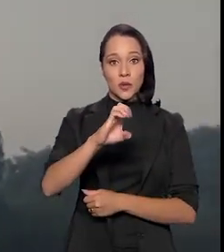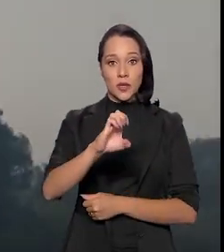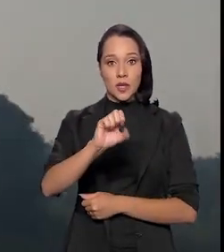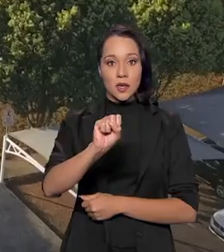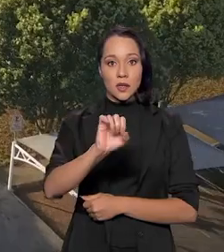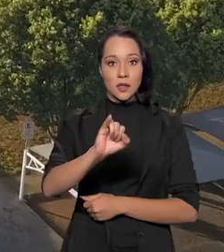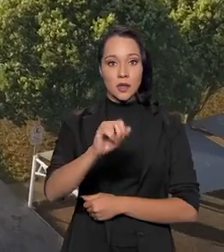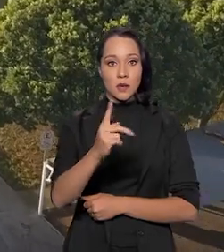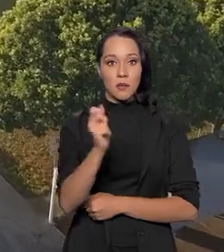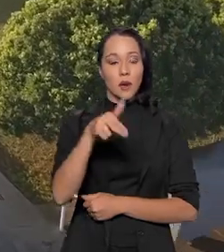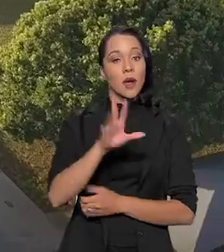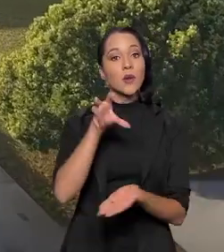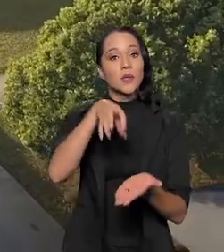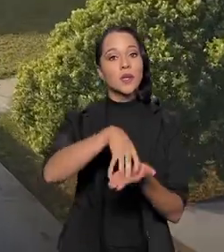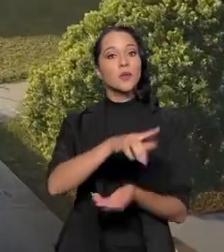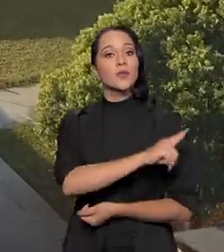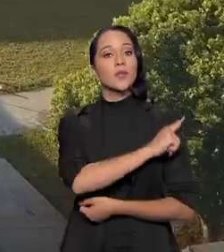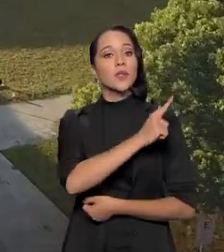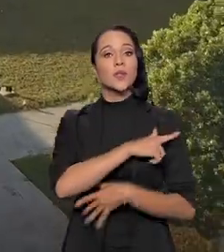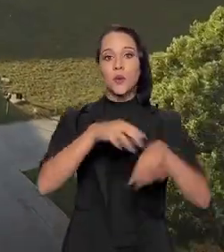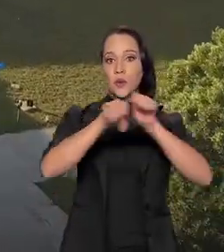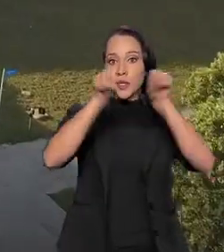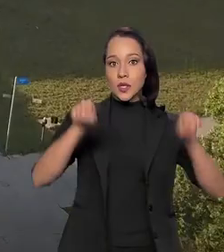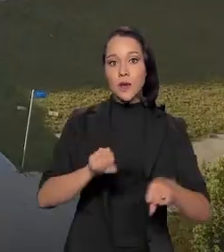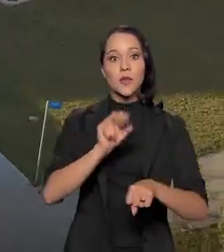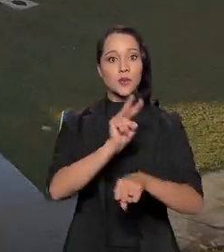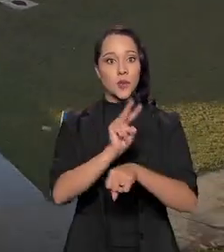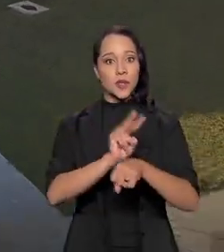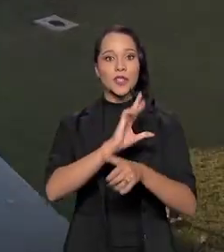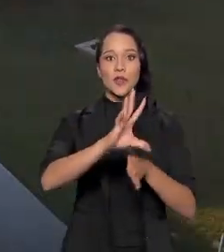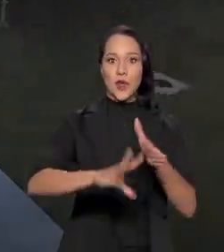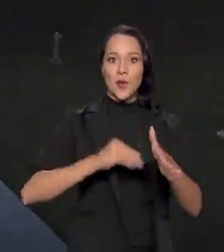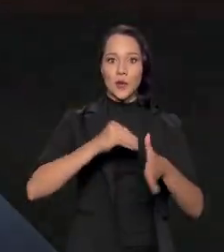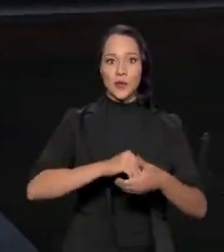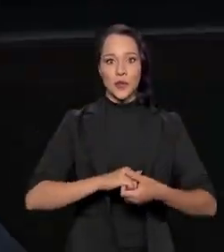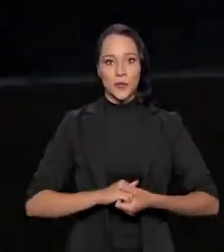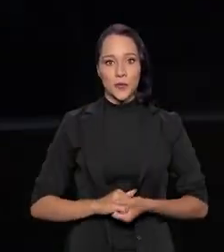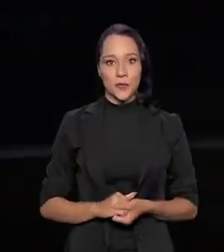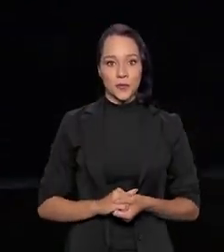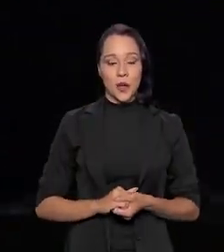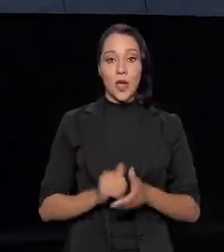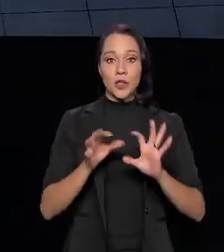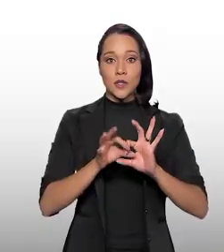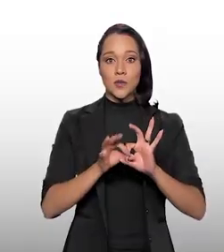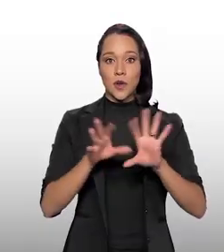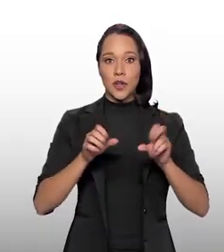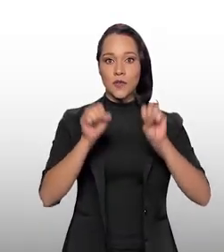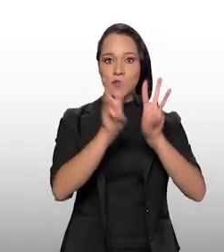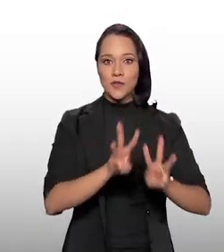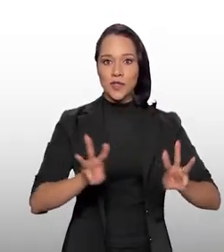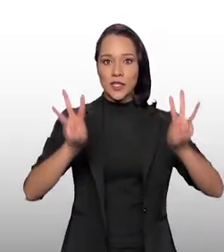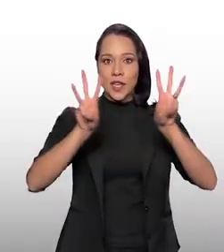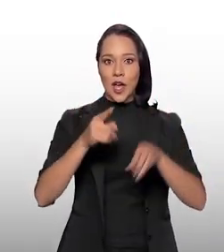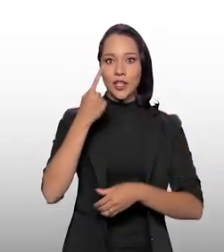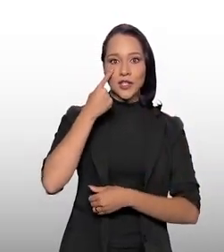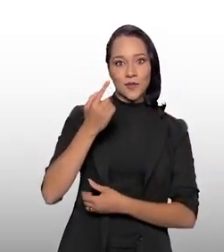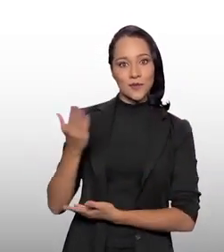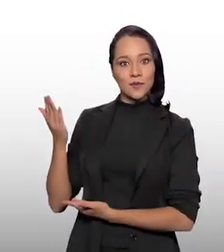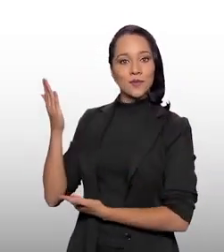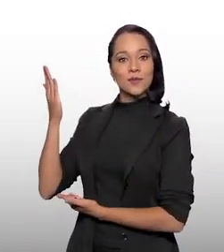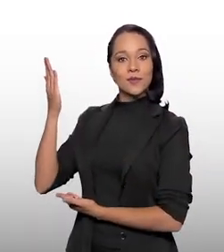por meio do censipam centro gestor do sistema de proteção da Amazônia disponível no endereço